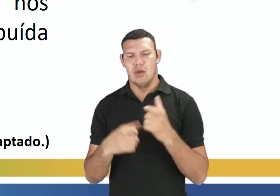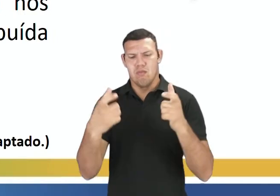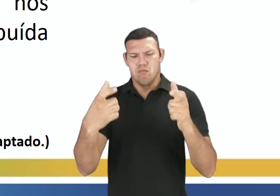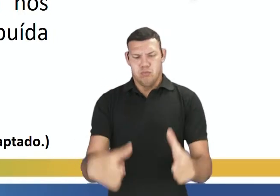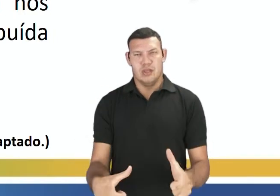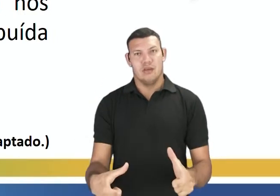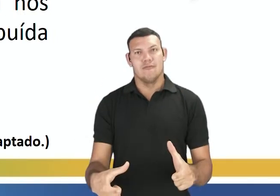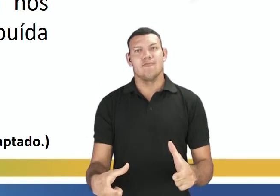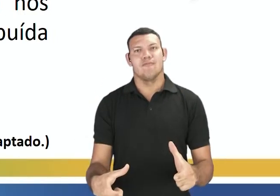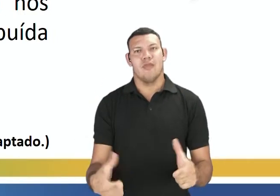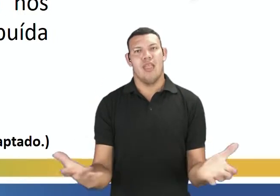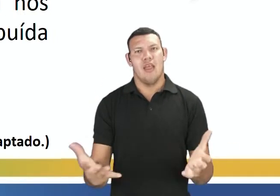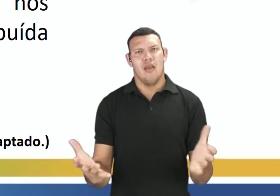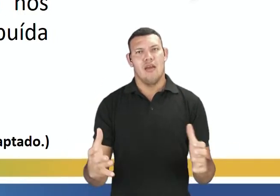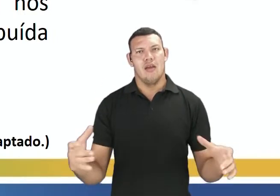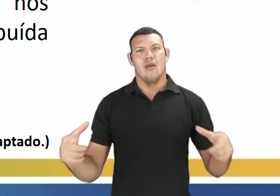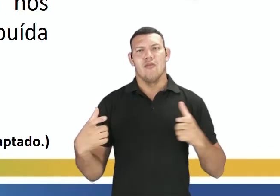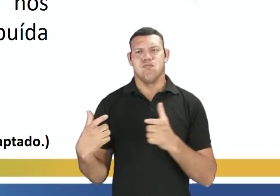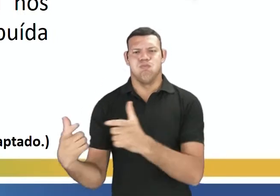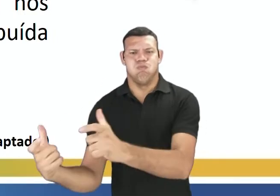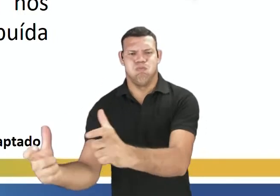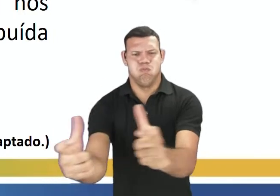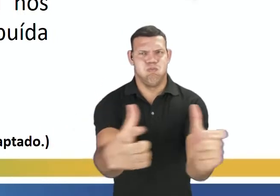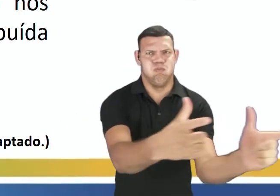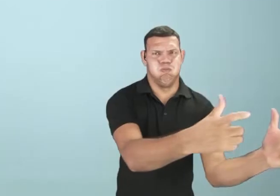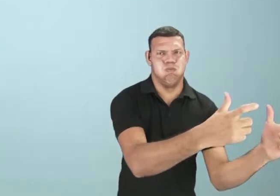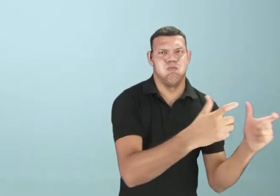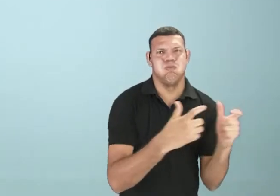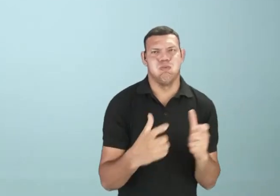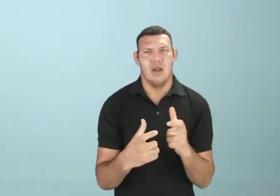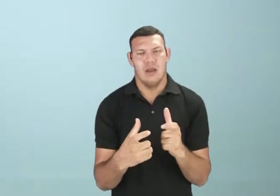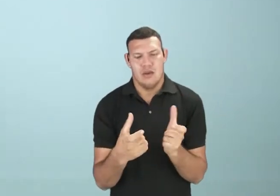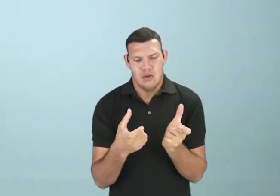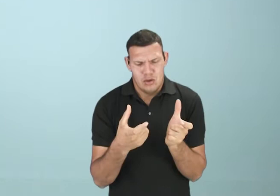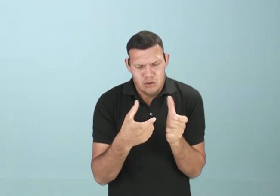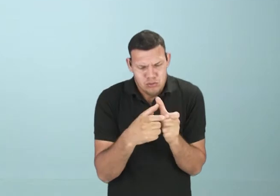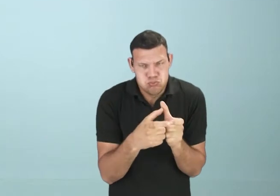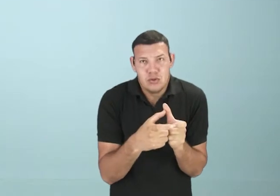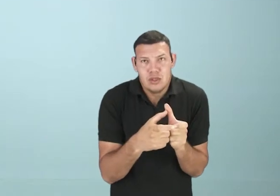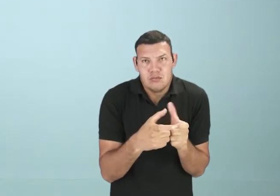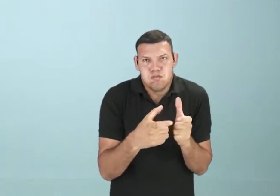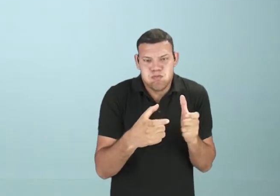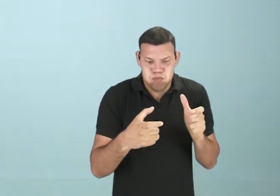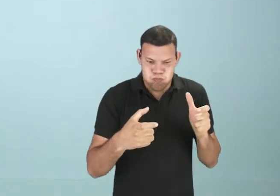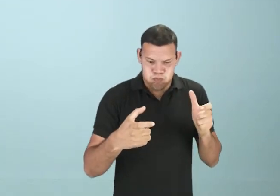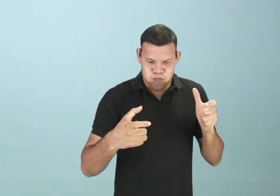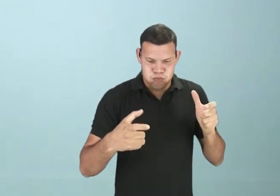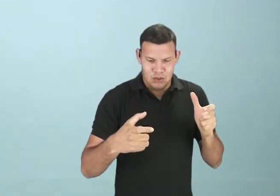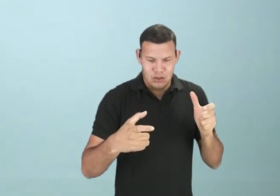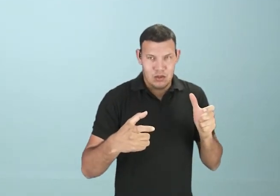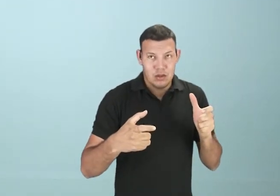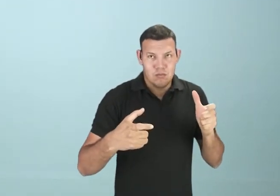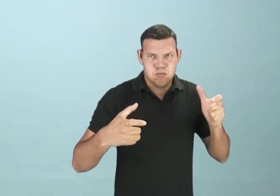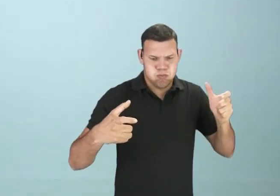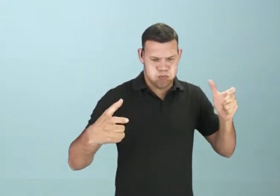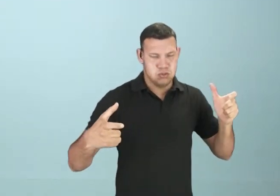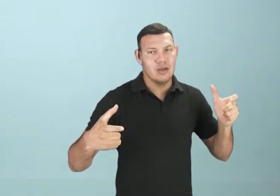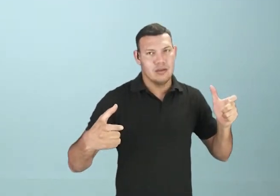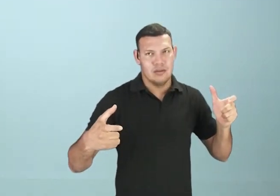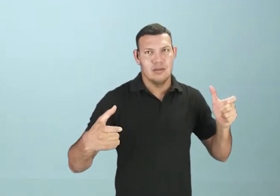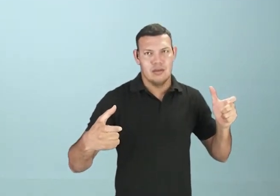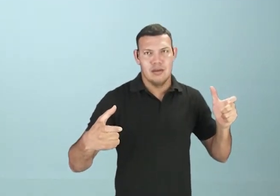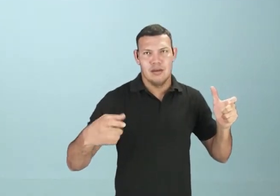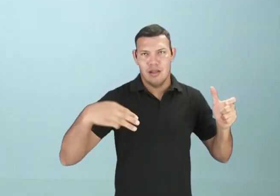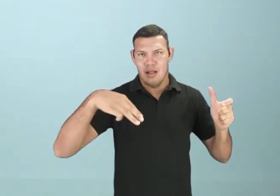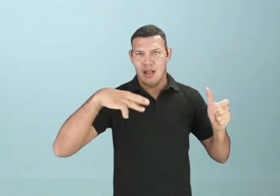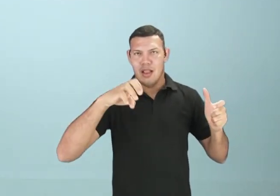médias aglomerações. Então, todas essas cidades que deixaram de ser uma cidade pequenas e passaram a ser uma cidade média, ou até chegar a uma